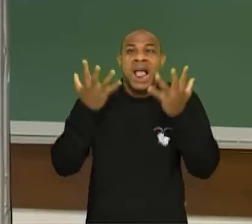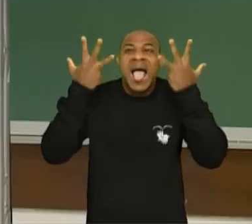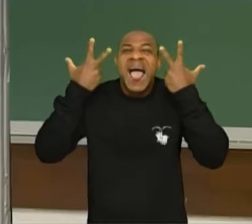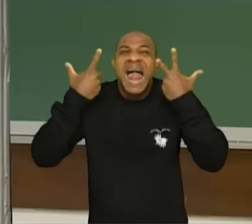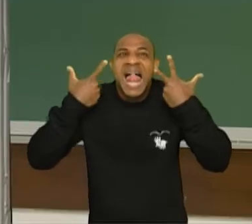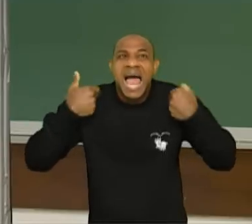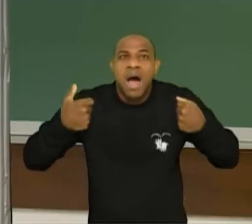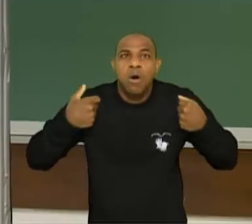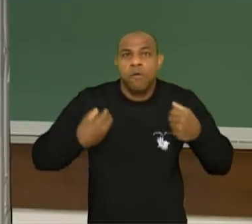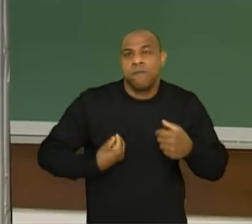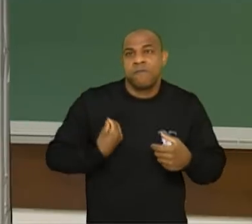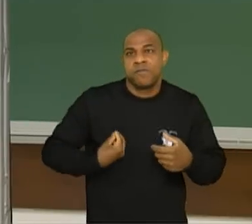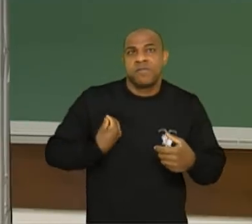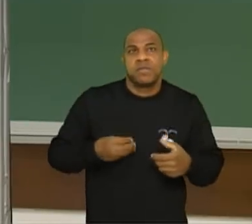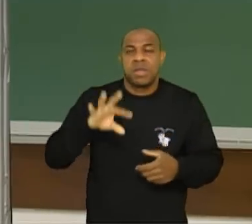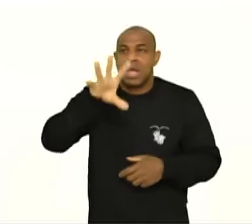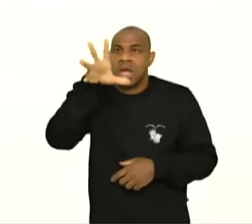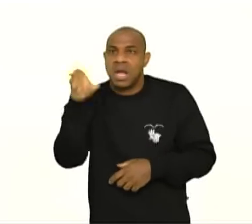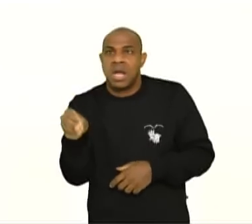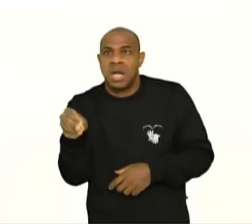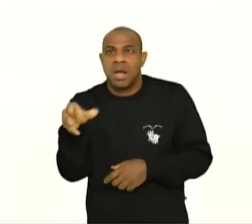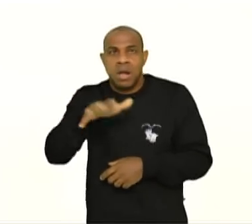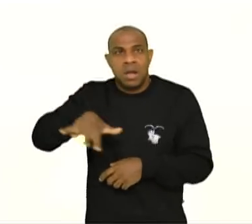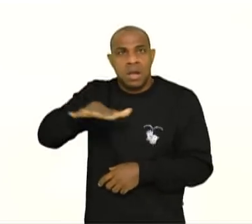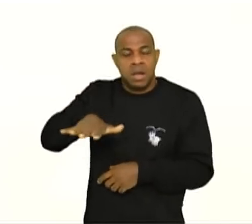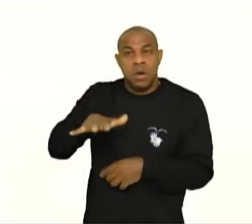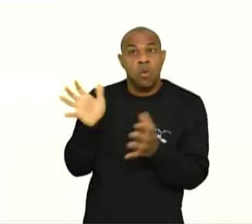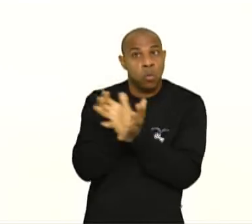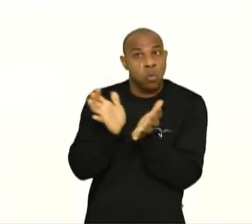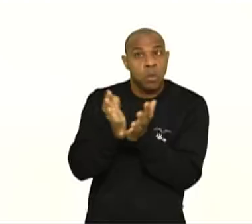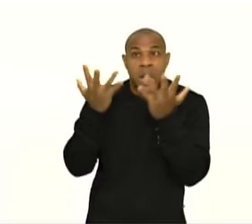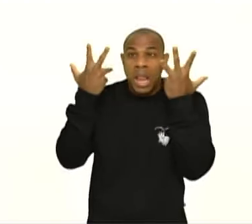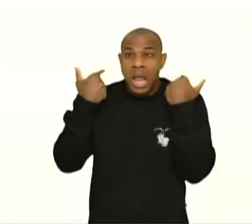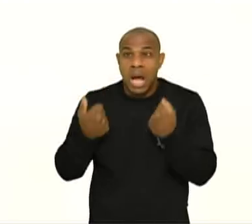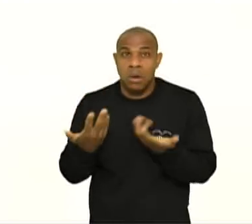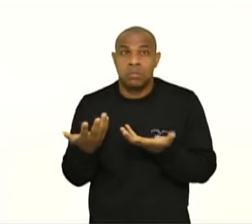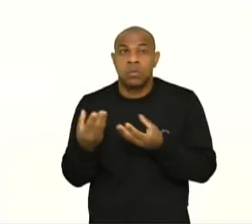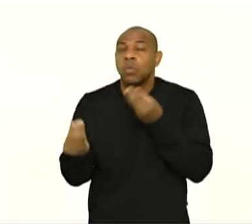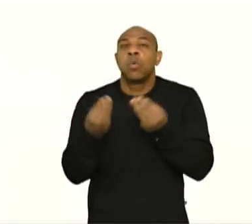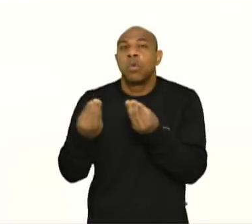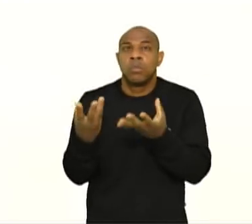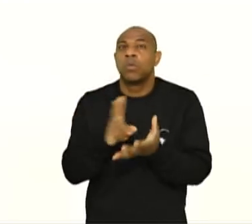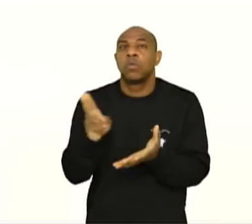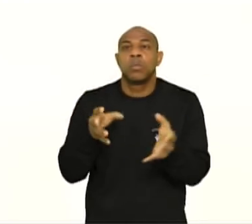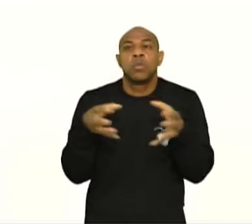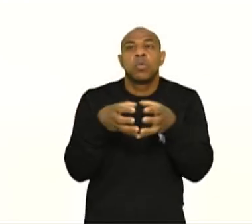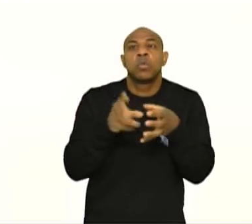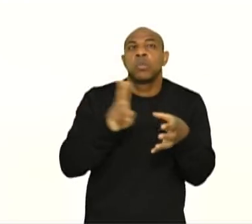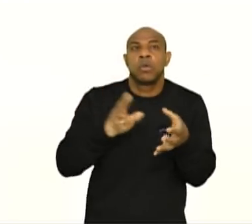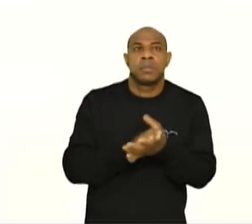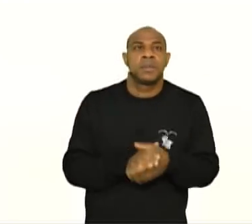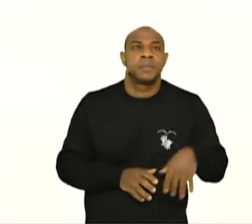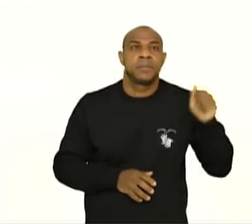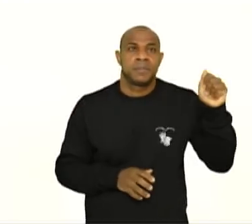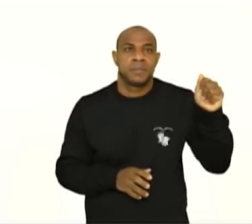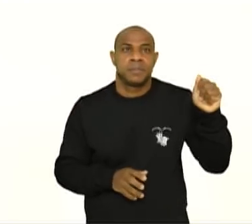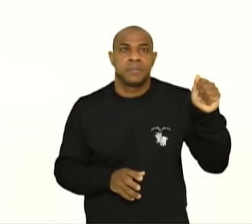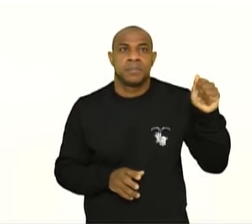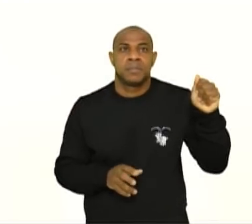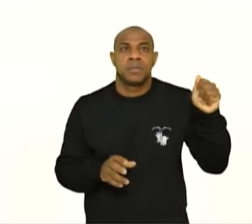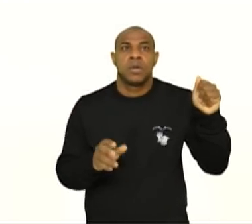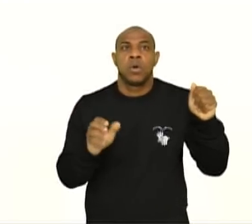africana pode ser classificado como, vamos lá, um grupo de leões, tá? Letra A, um organismo. Letra B,